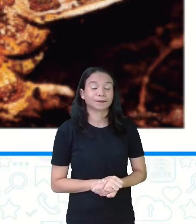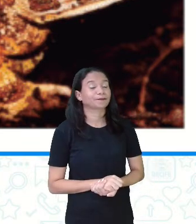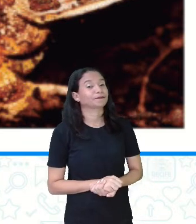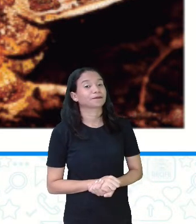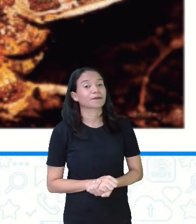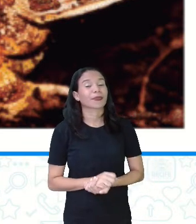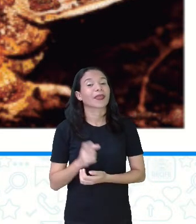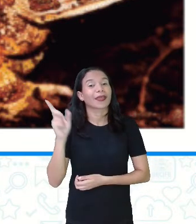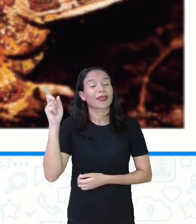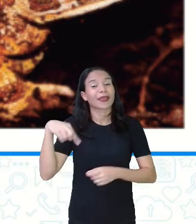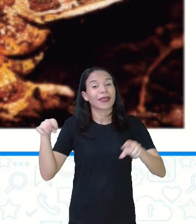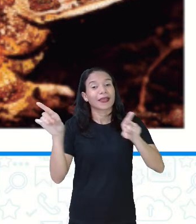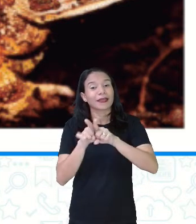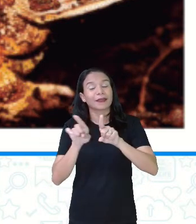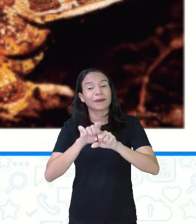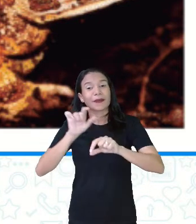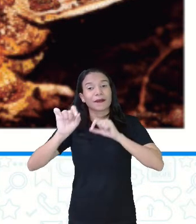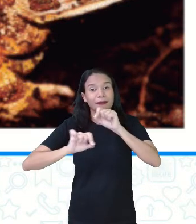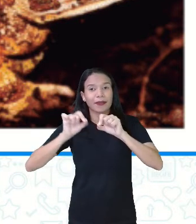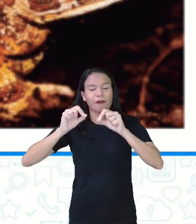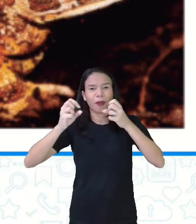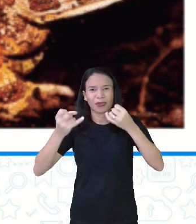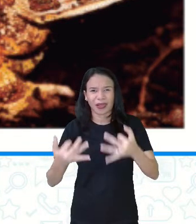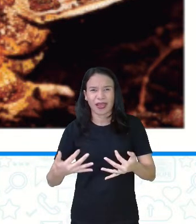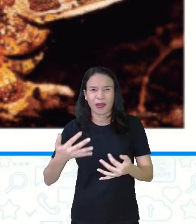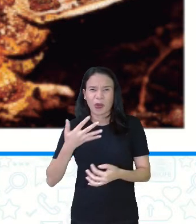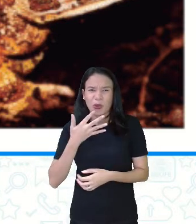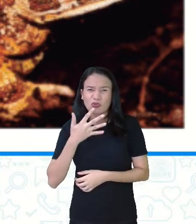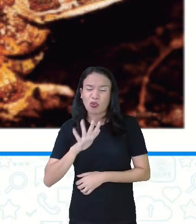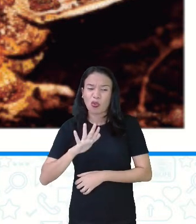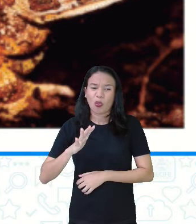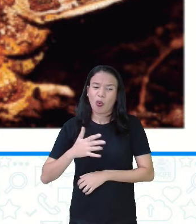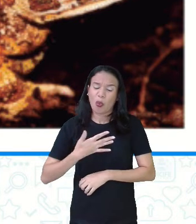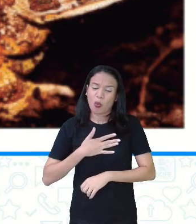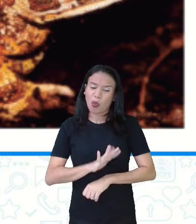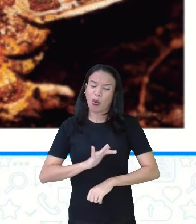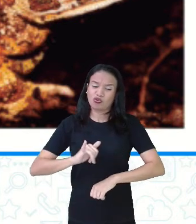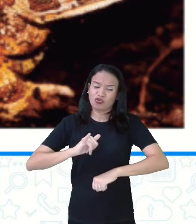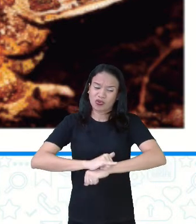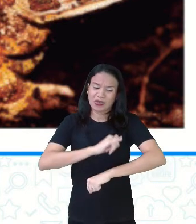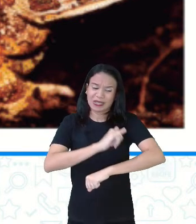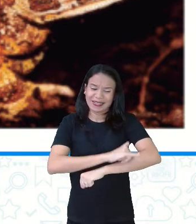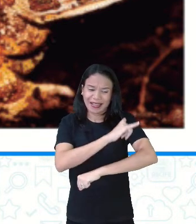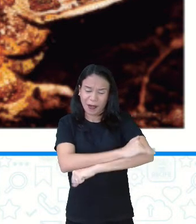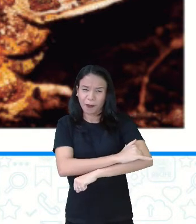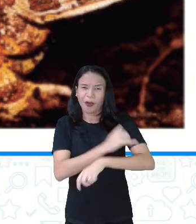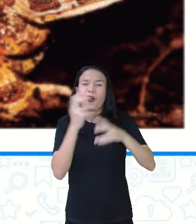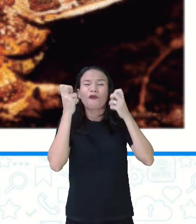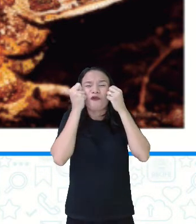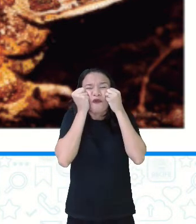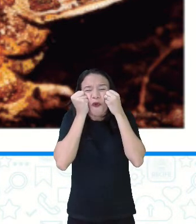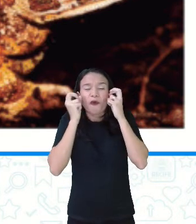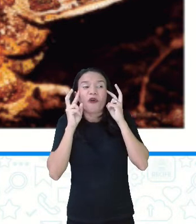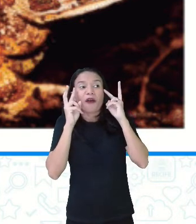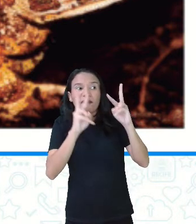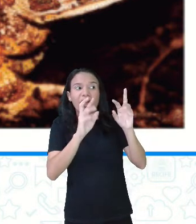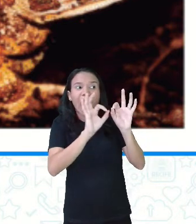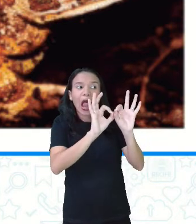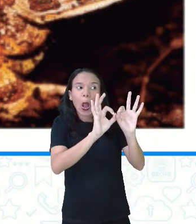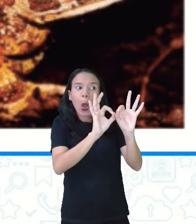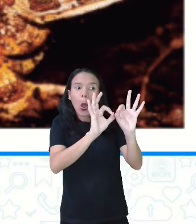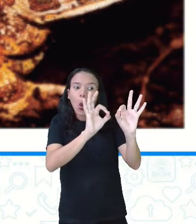jovenzinho aí também, vou falar a verdade, eu não sou muito fã de sapos, Ele fica muito fofo na tela, assim, mais pertinho de